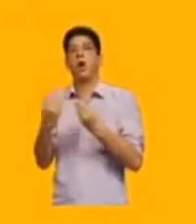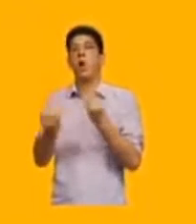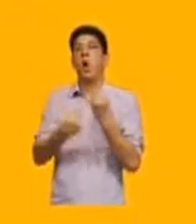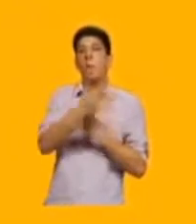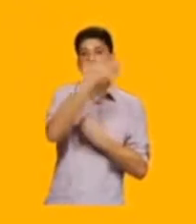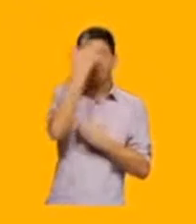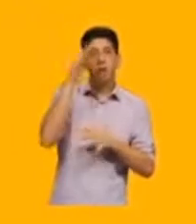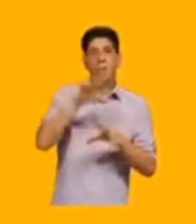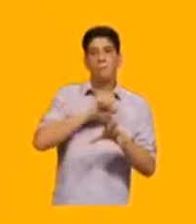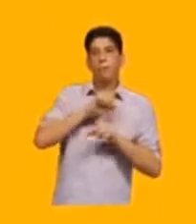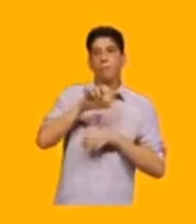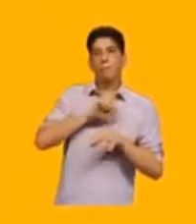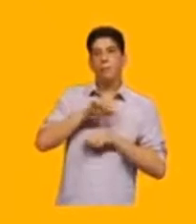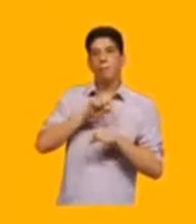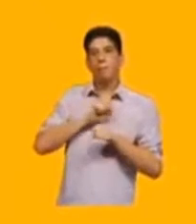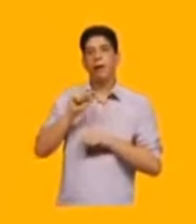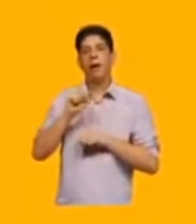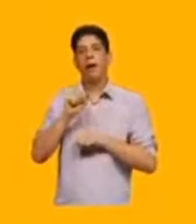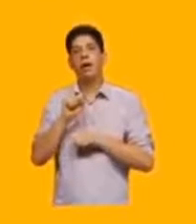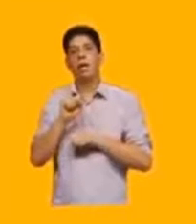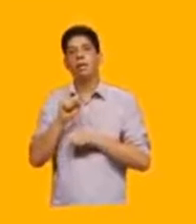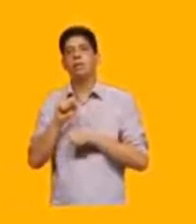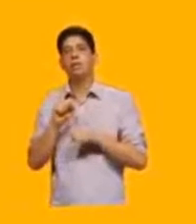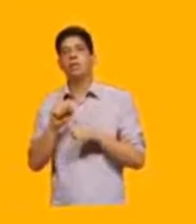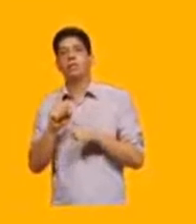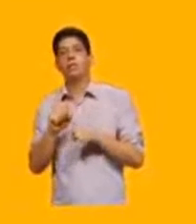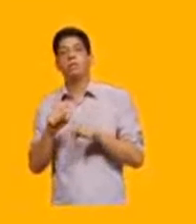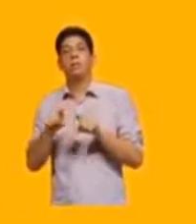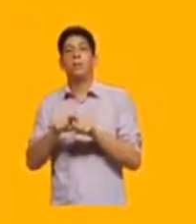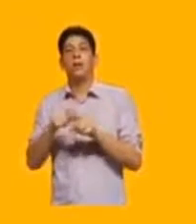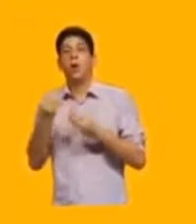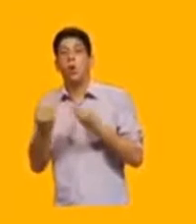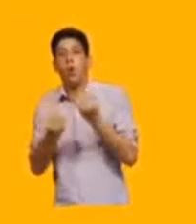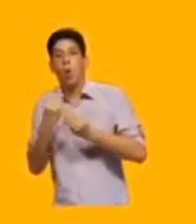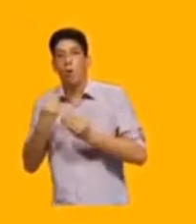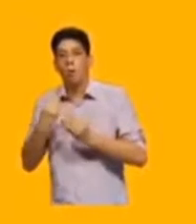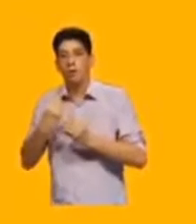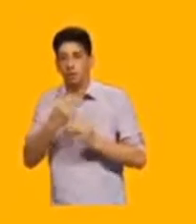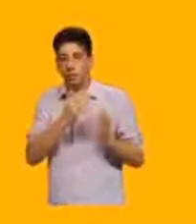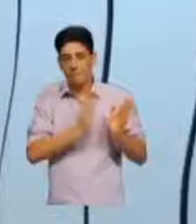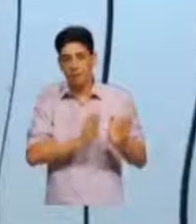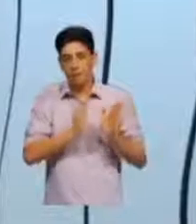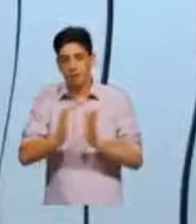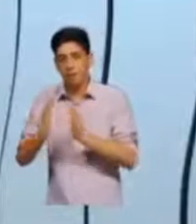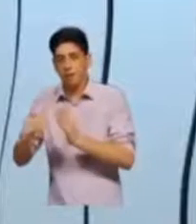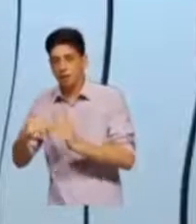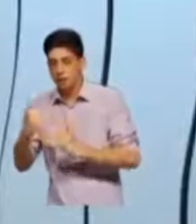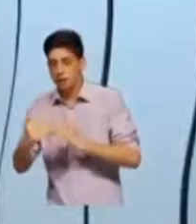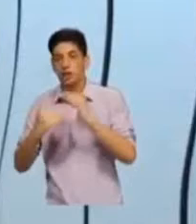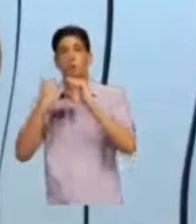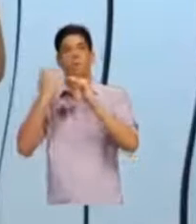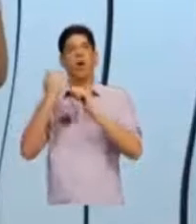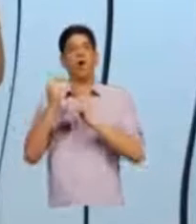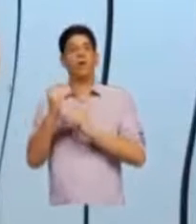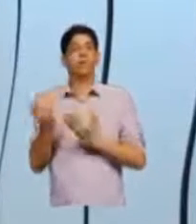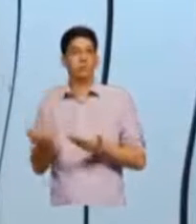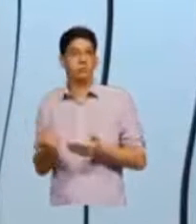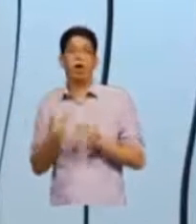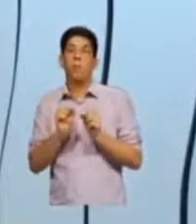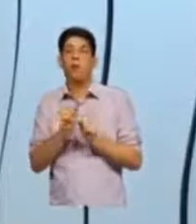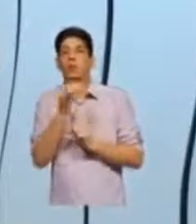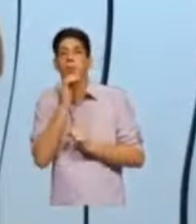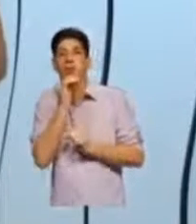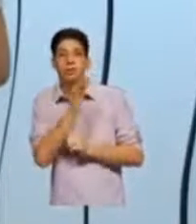afetada, entendemos esse patógeno, como ele é tratado. Eu posso falar, por exemplo, que essa doença acomete as